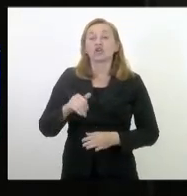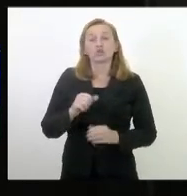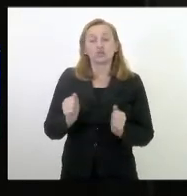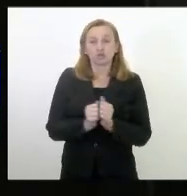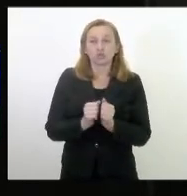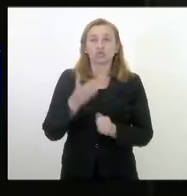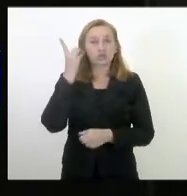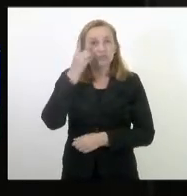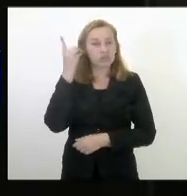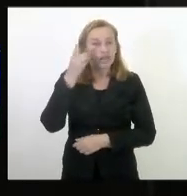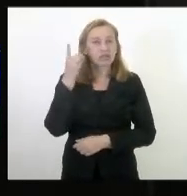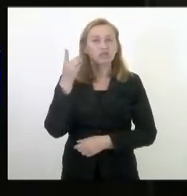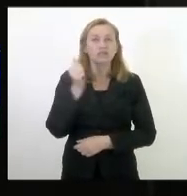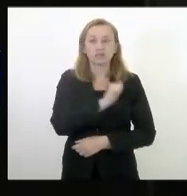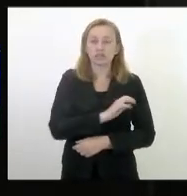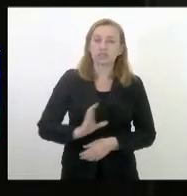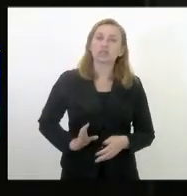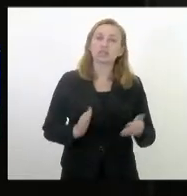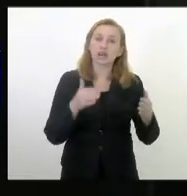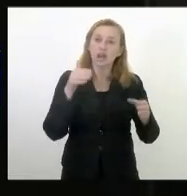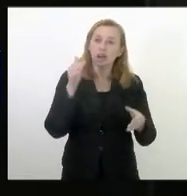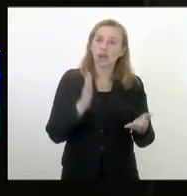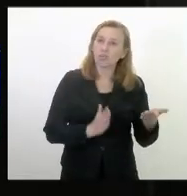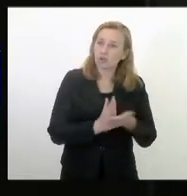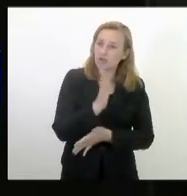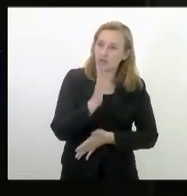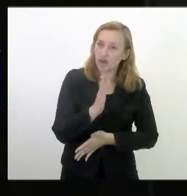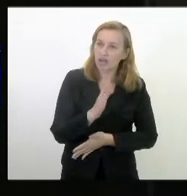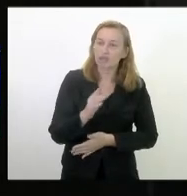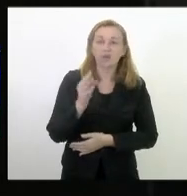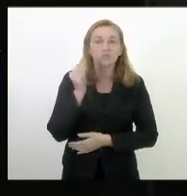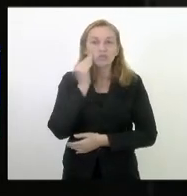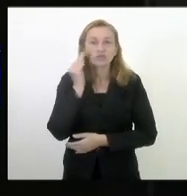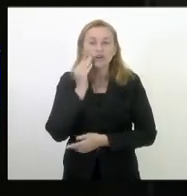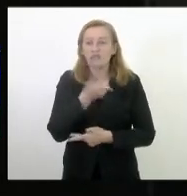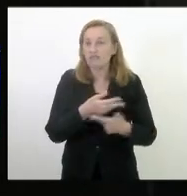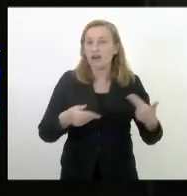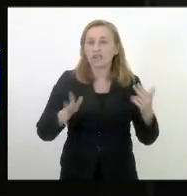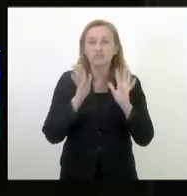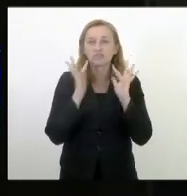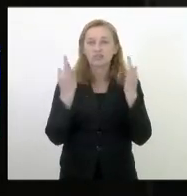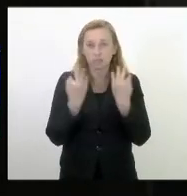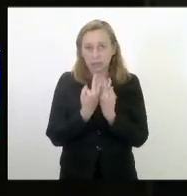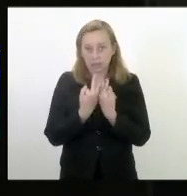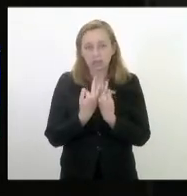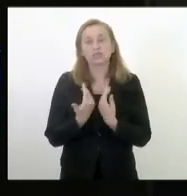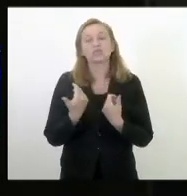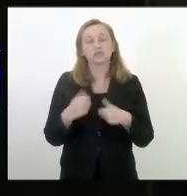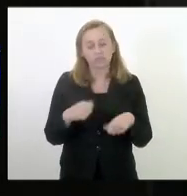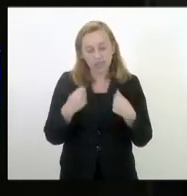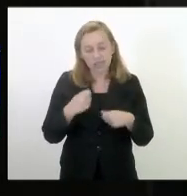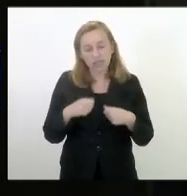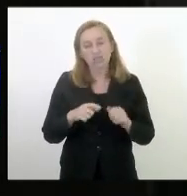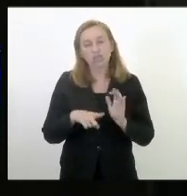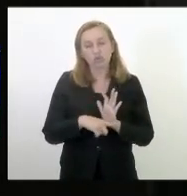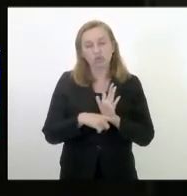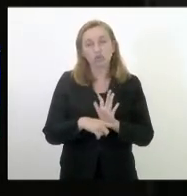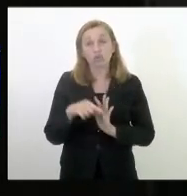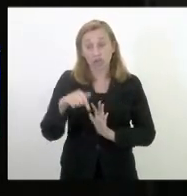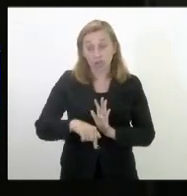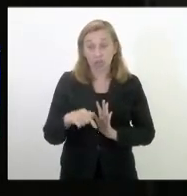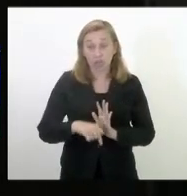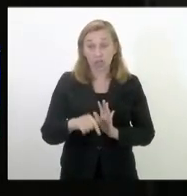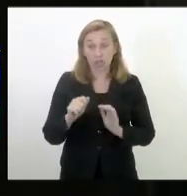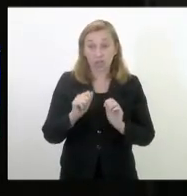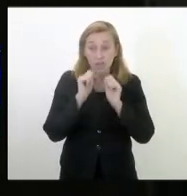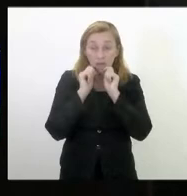possamos aprovar e dar essa oportunidade, deputada Marta Rocha, a centenas e centenas de famílias que precisam do amparo aqui do Parlamento, porque